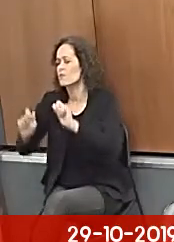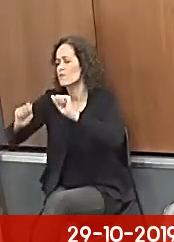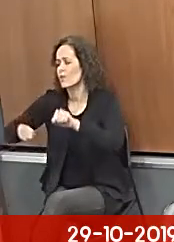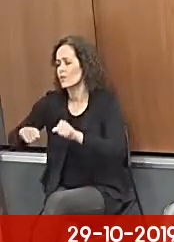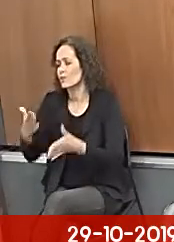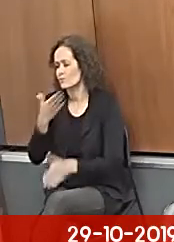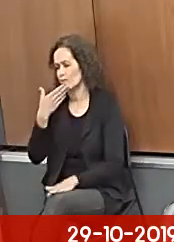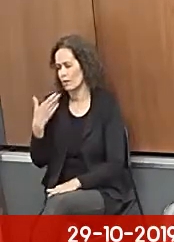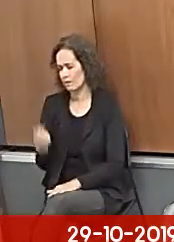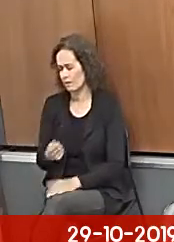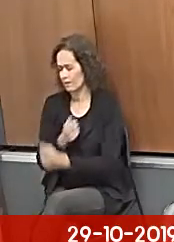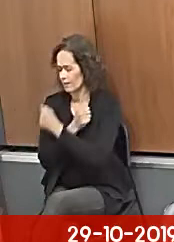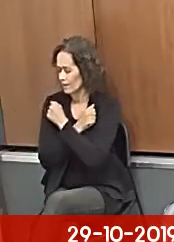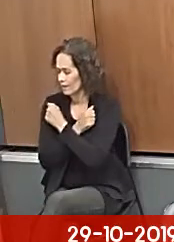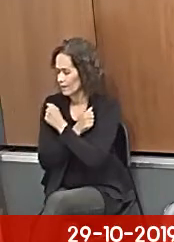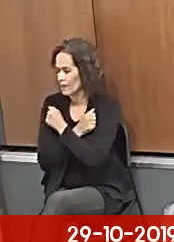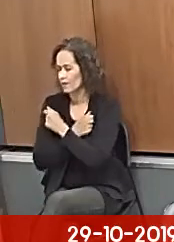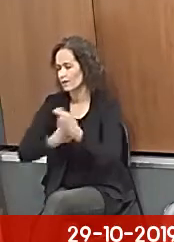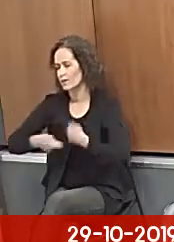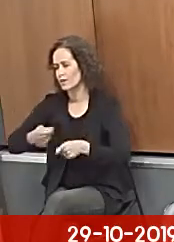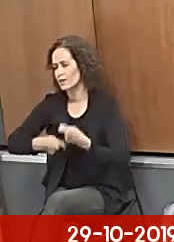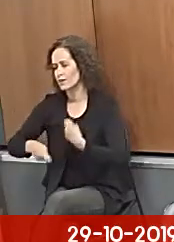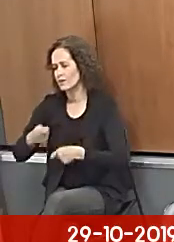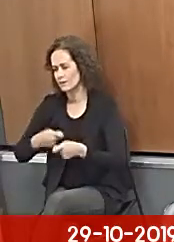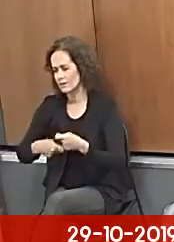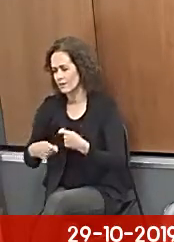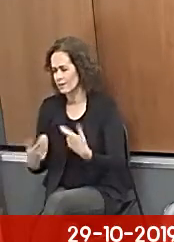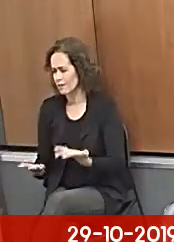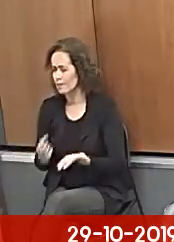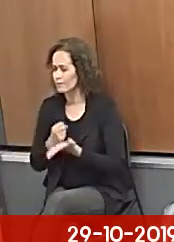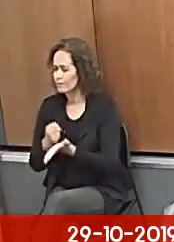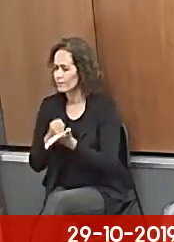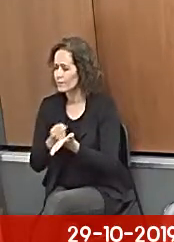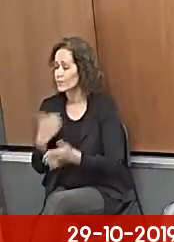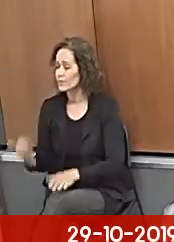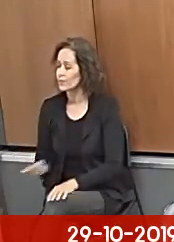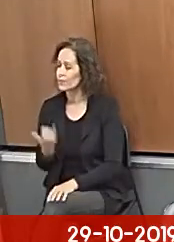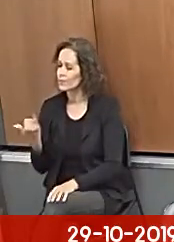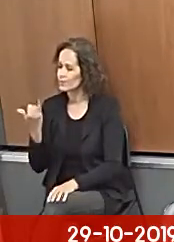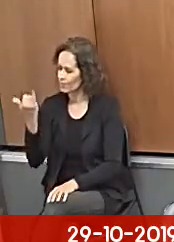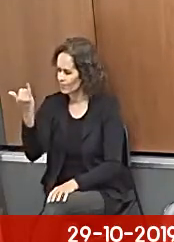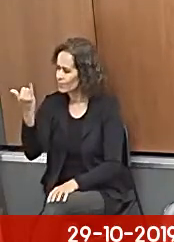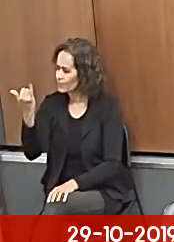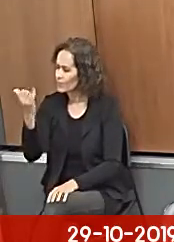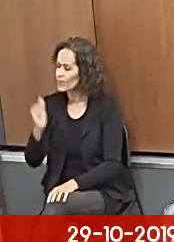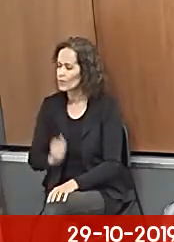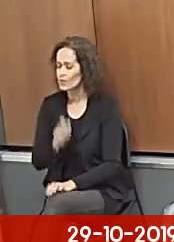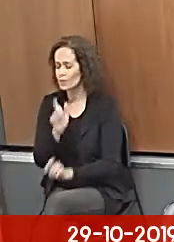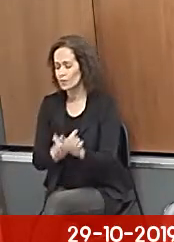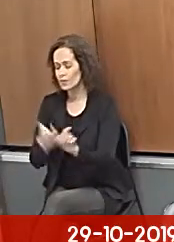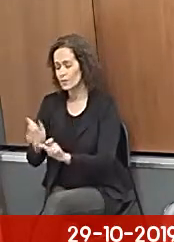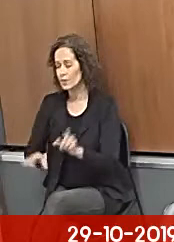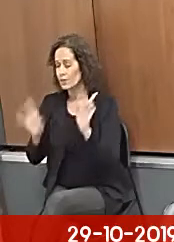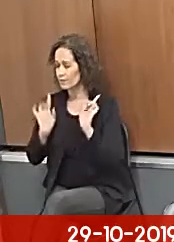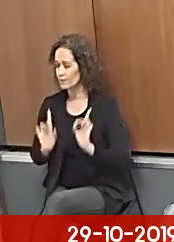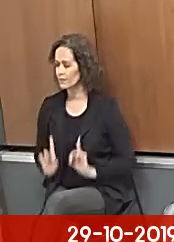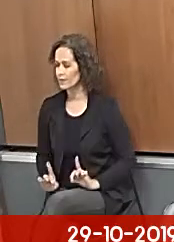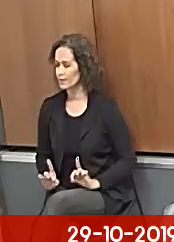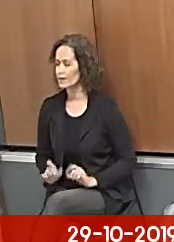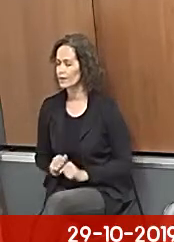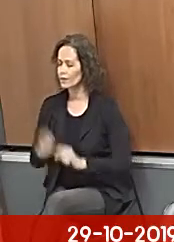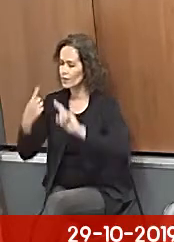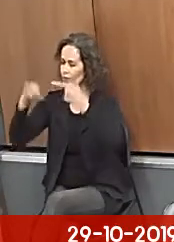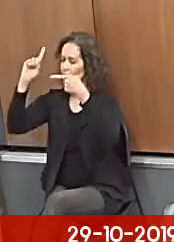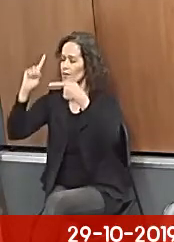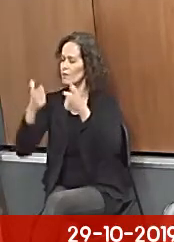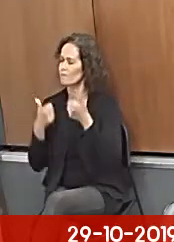muito bom. Levo o nosso abraço à administração municipal pela contribuição importante aí para as pessoas com deficiência, viu?